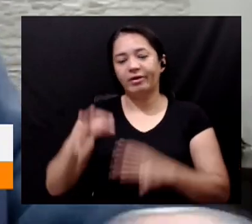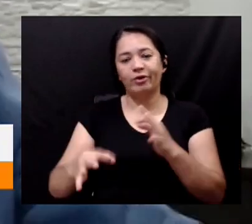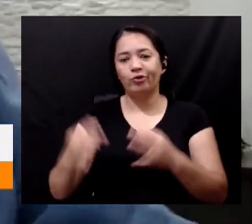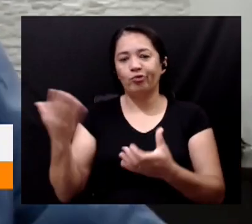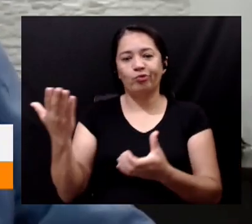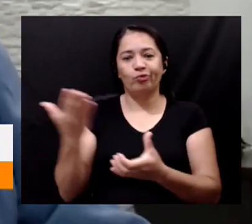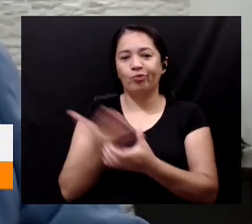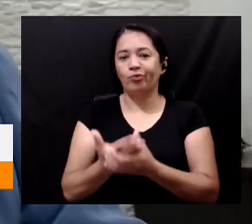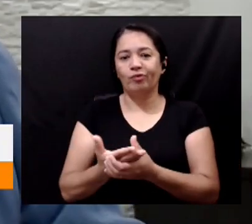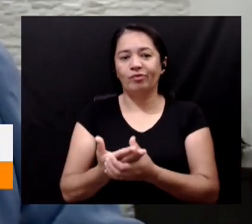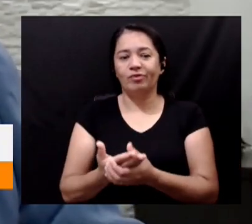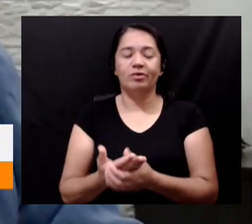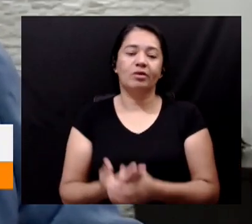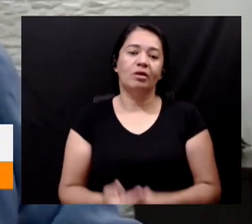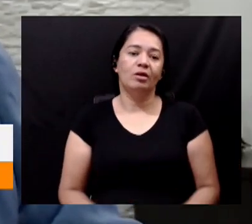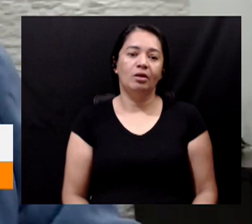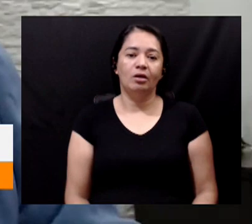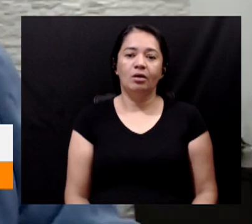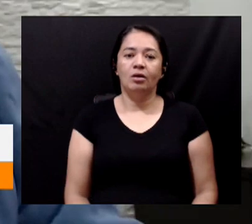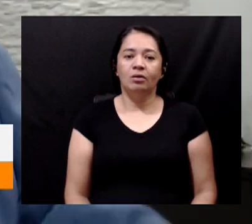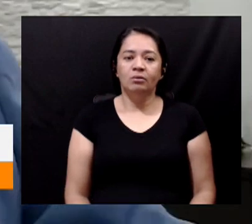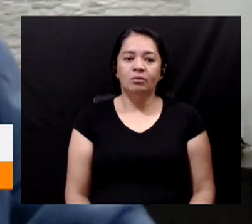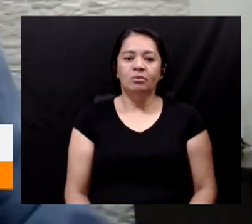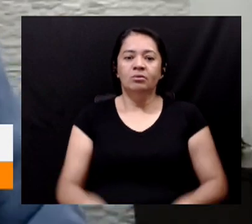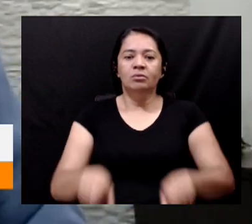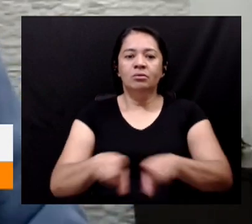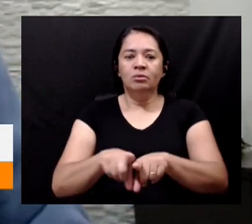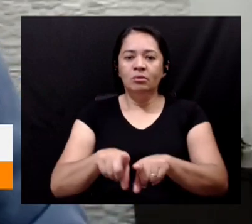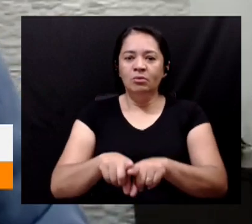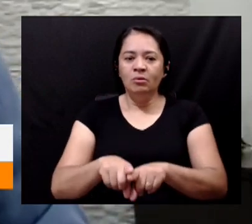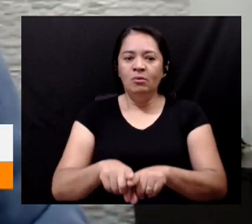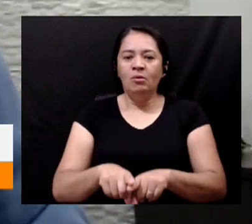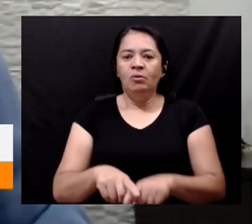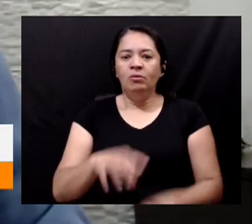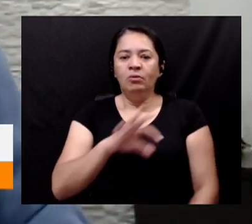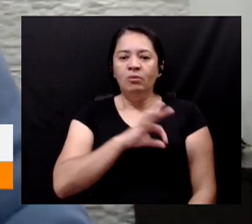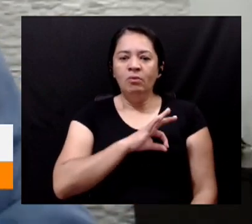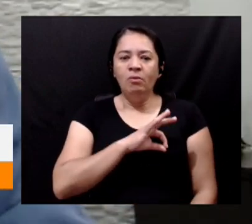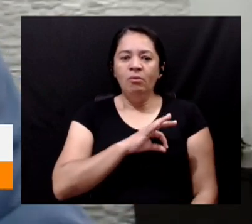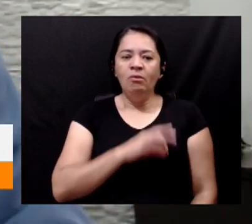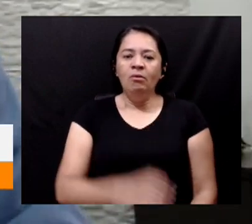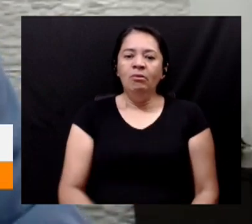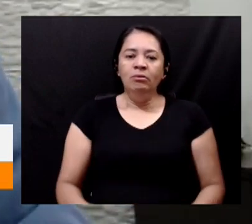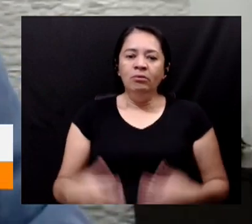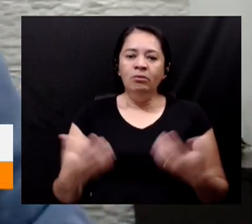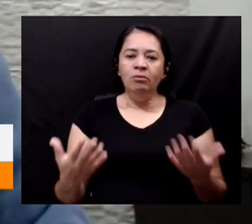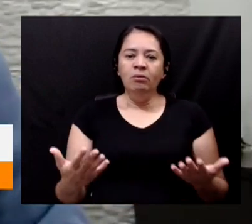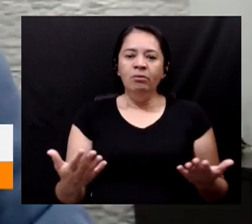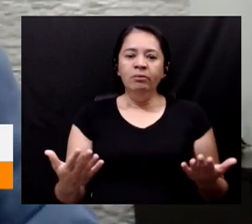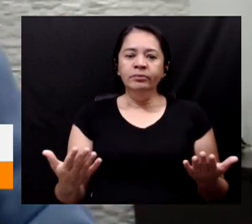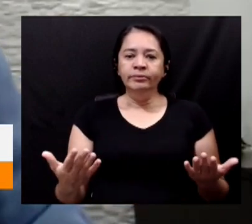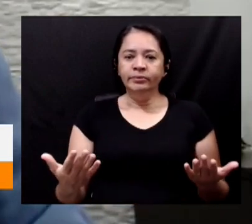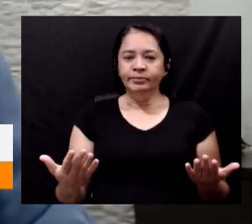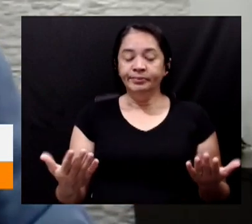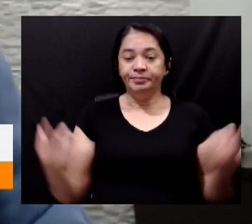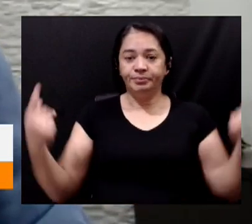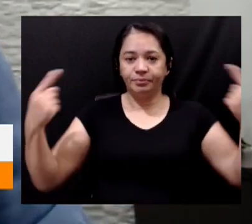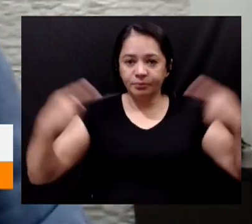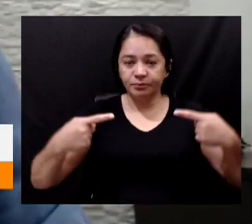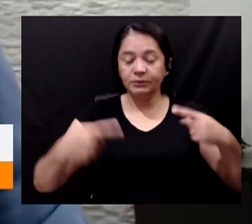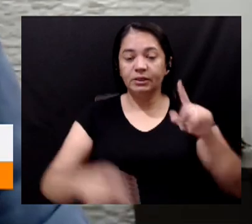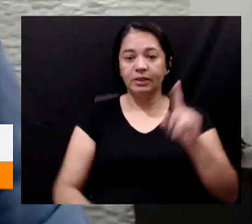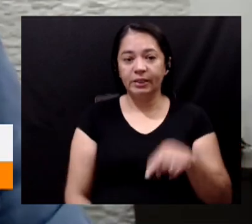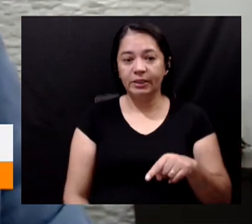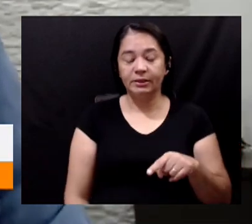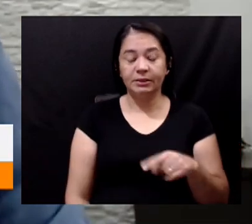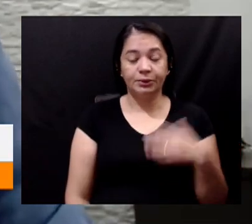judicial quanto das autoridades policiais. Então, é um desafio realmente muito grande, porque isso envolve